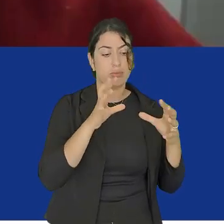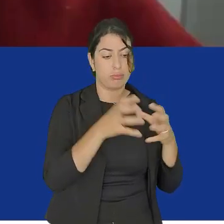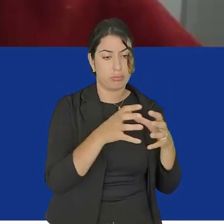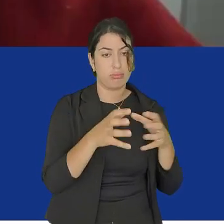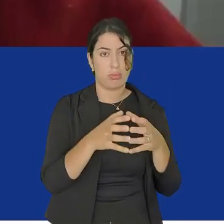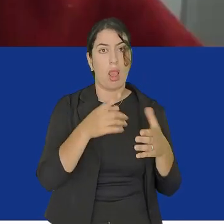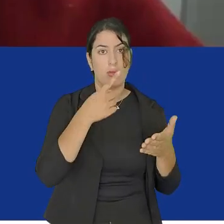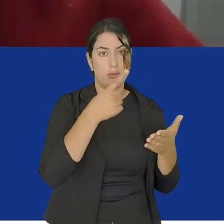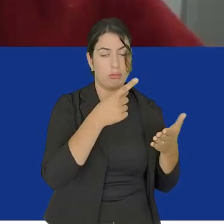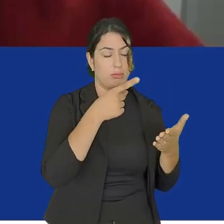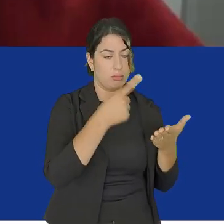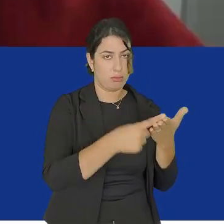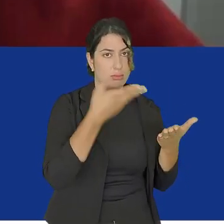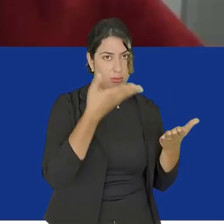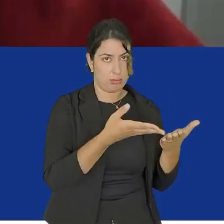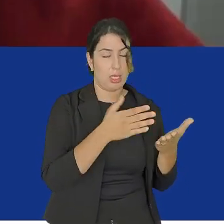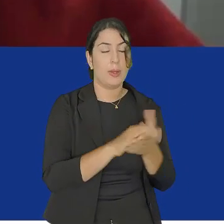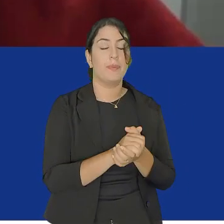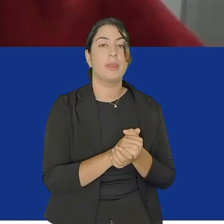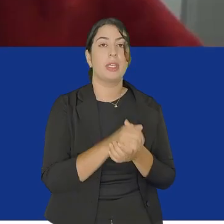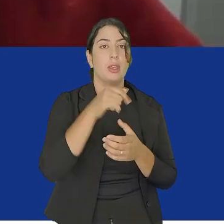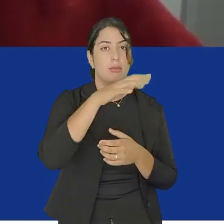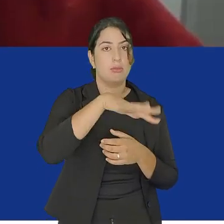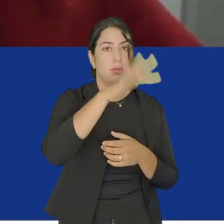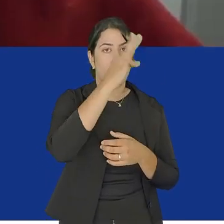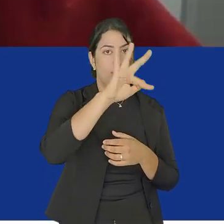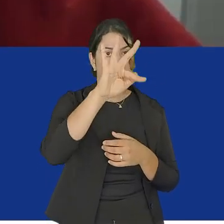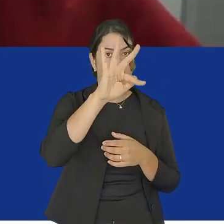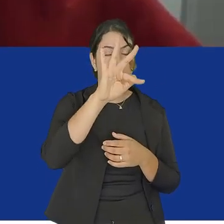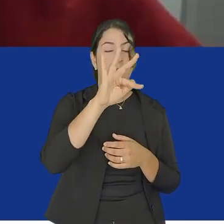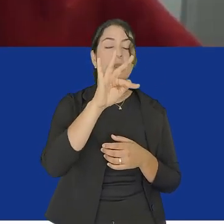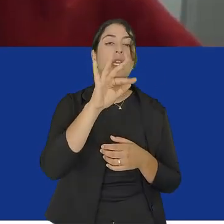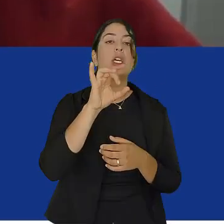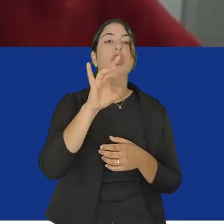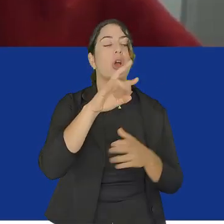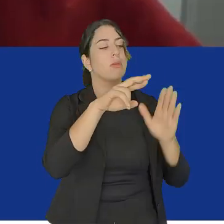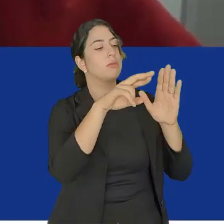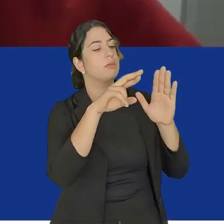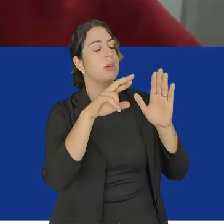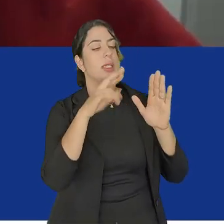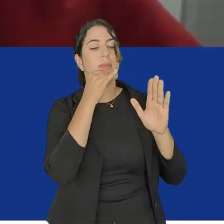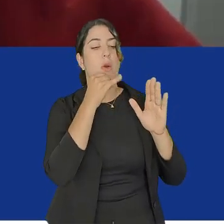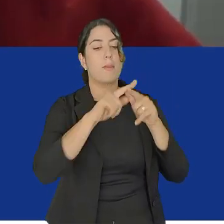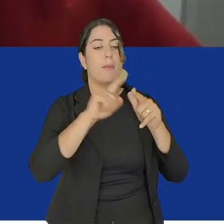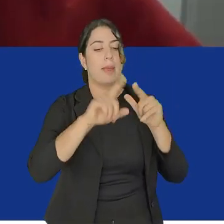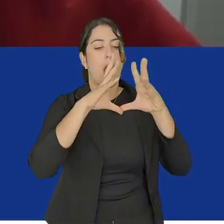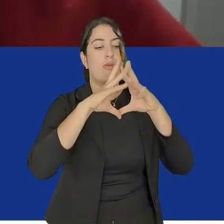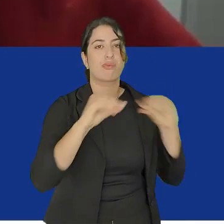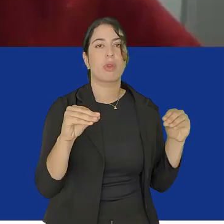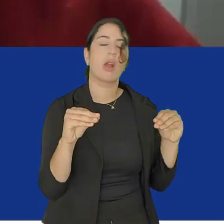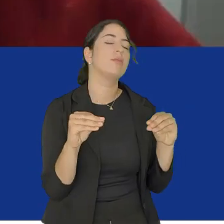política de prevenção no âmbito federal, eles não trazem a resolução do problema nelas